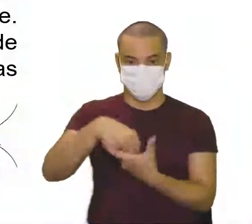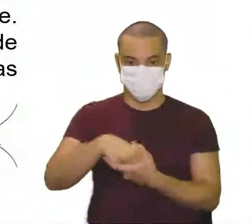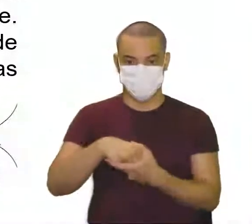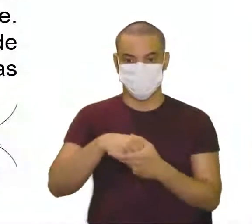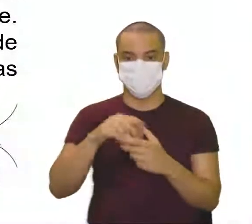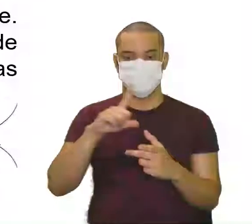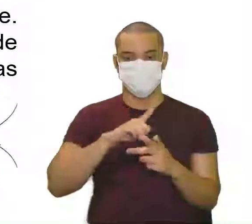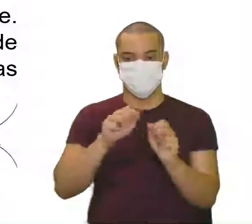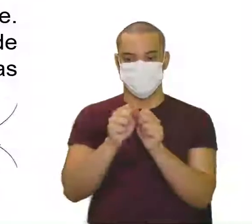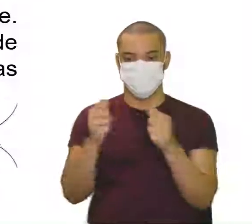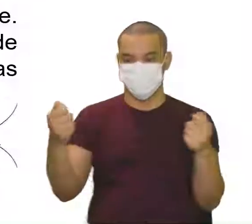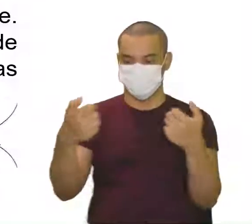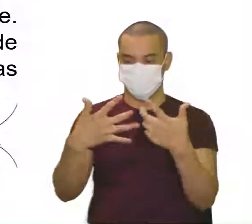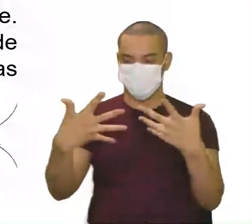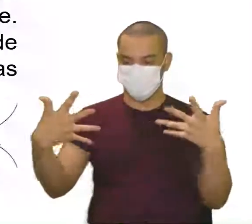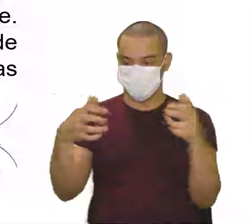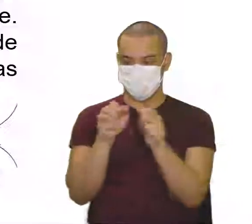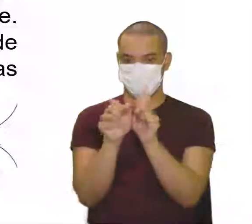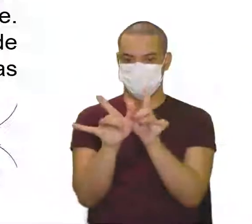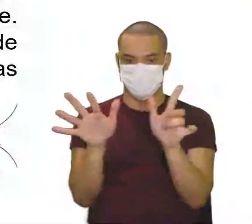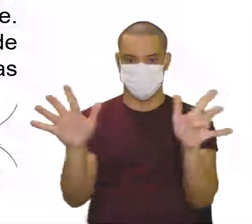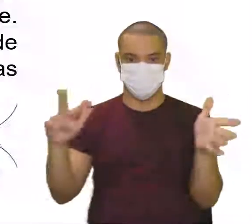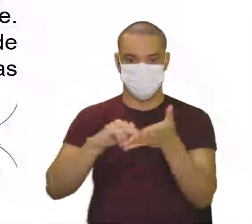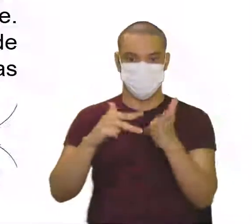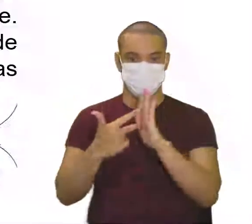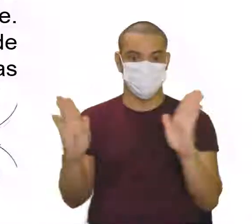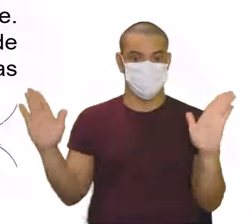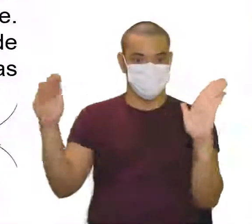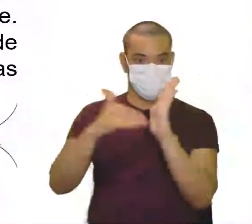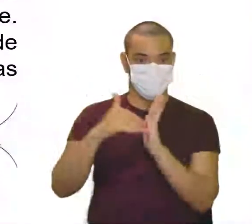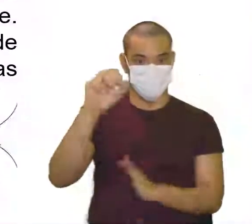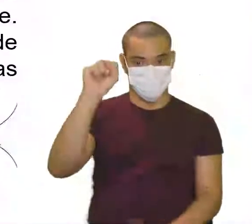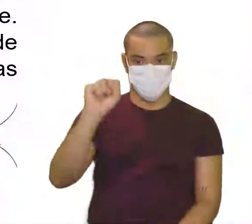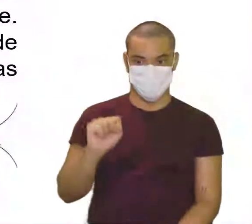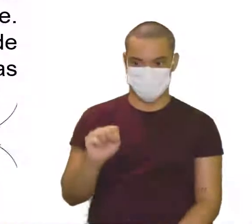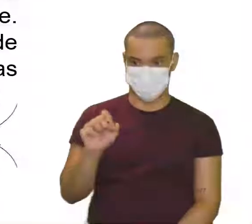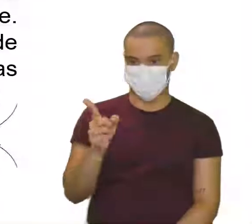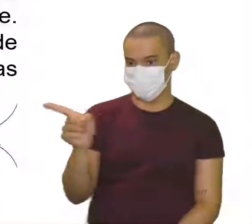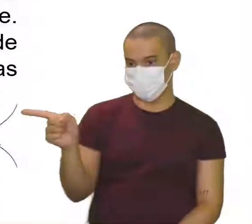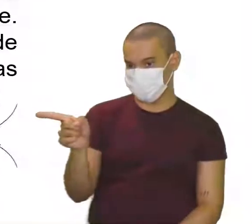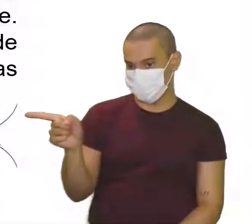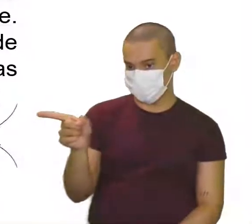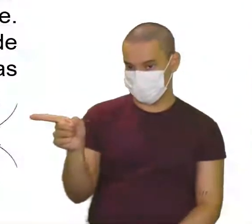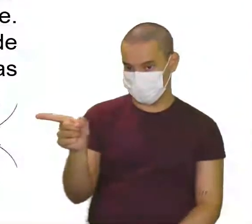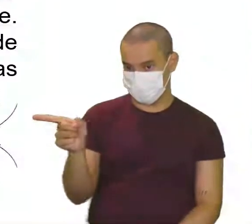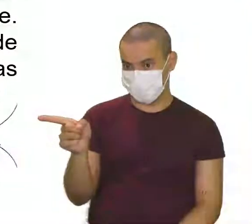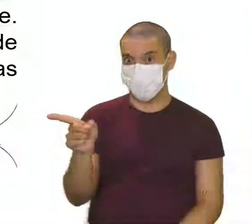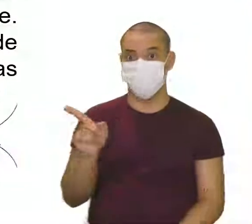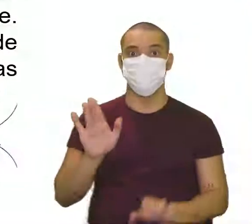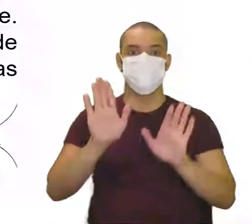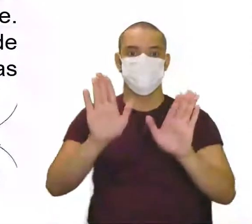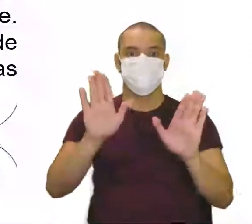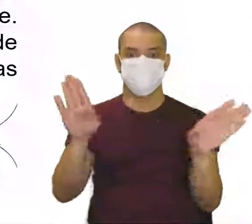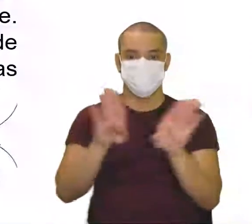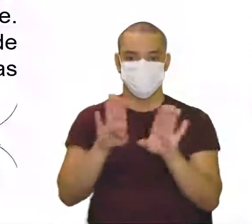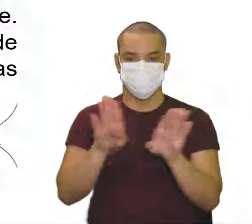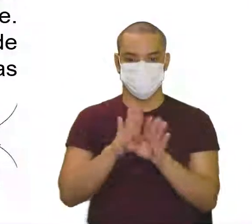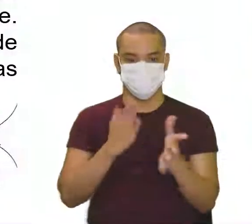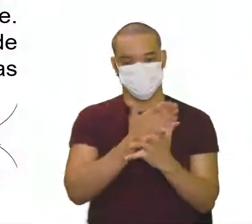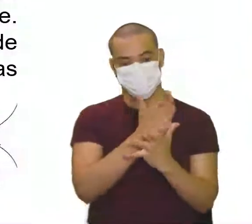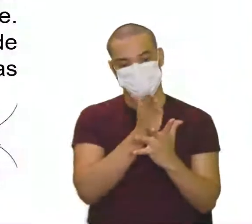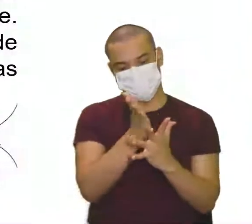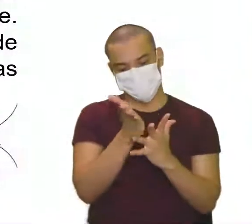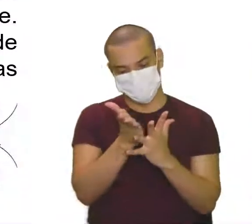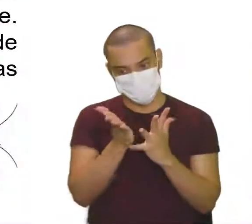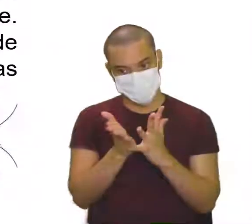linhas, elas saem do norte e vão para o sul, certo? Olha só, é só observar aqui na figura. Mas essas linhas, pessoal, de